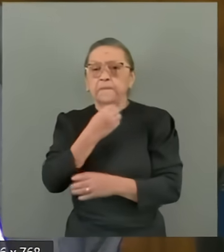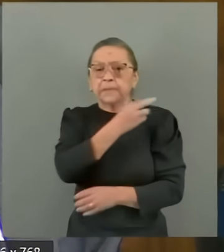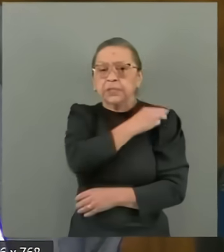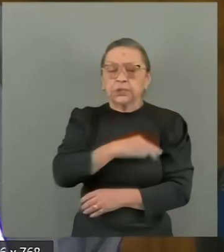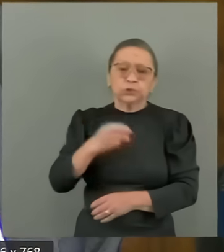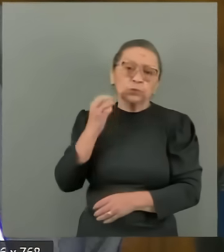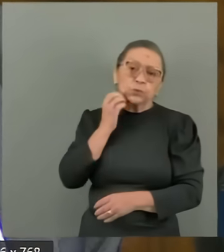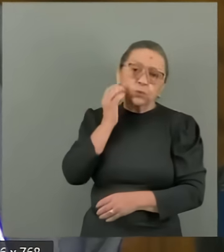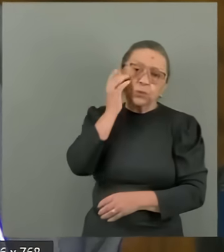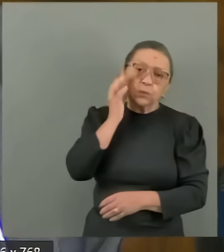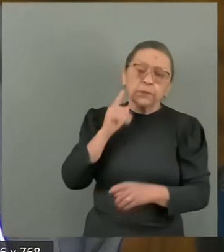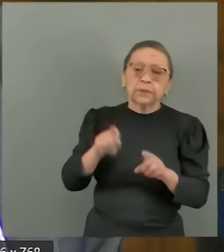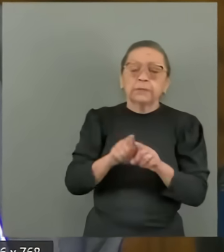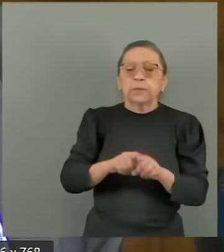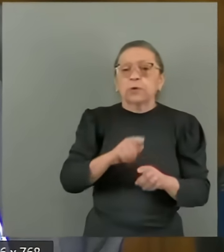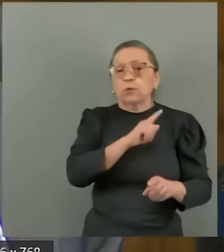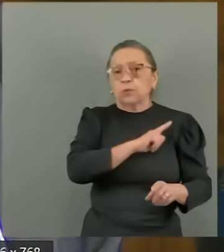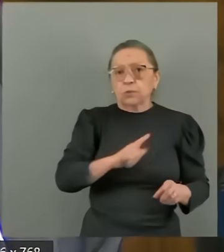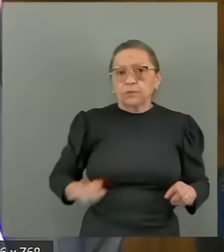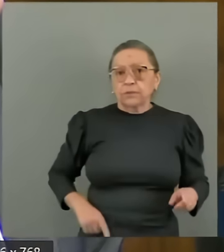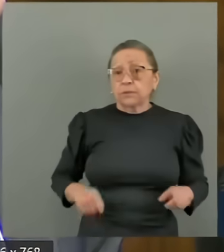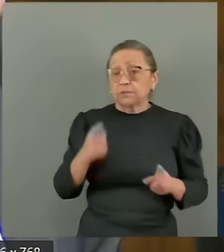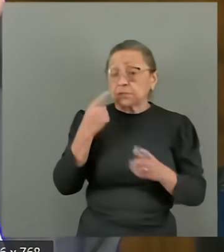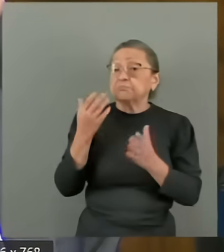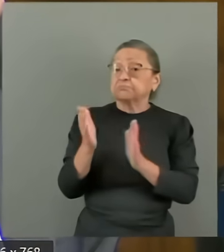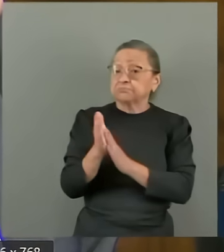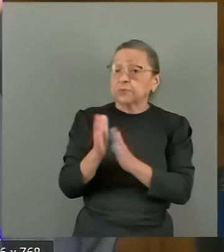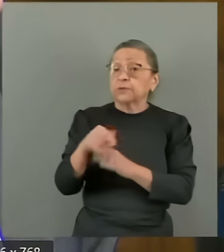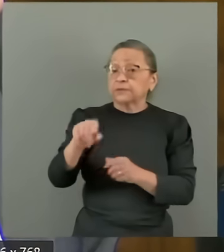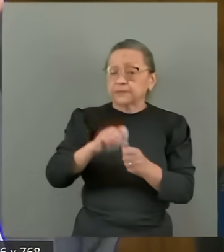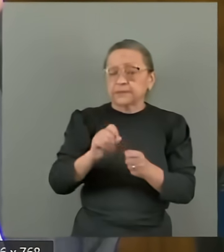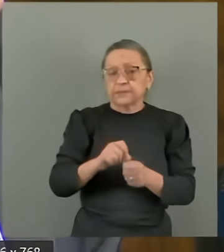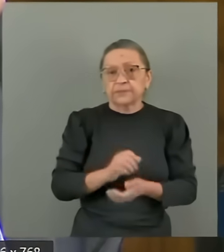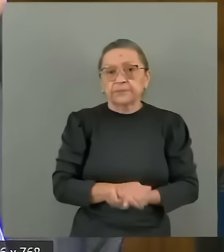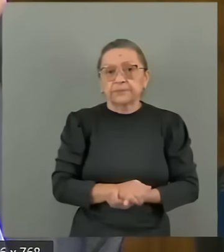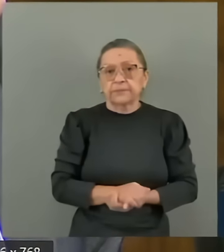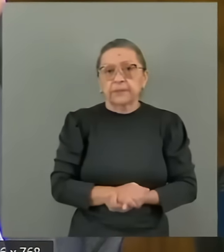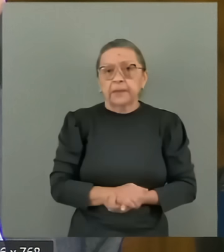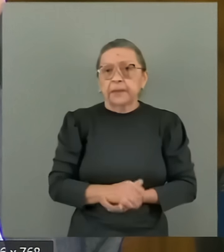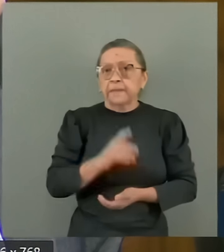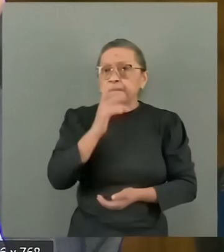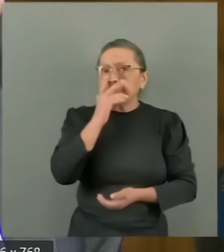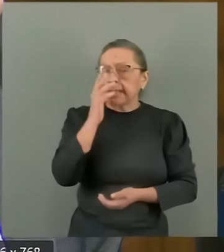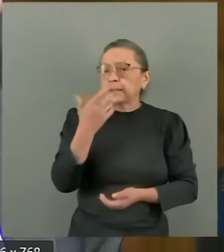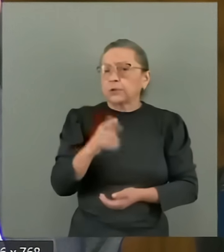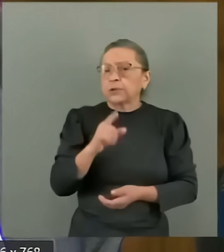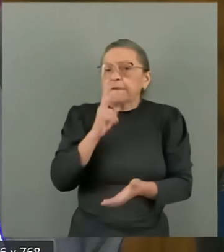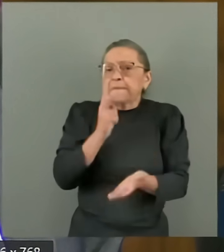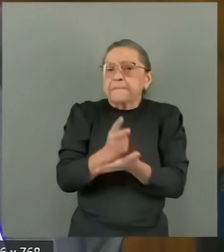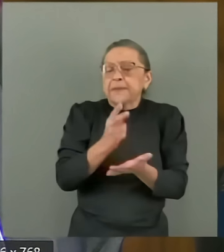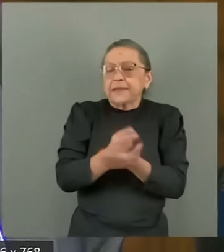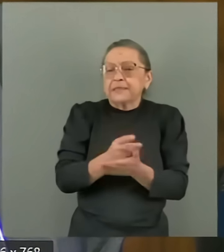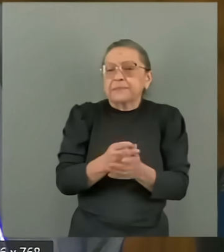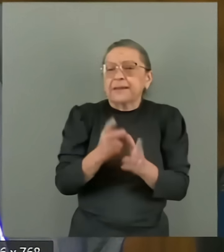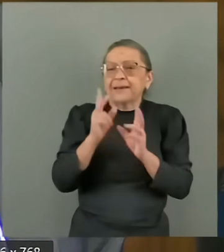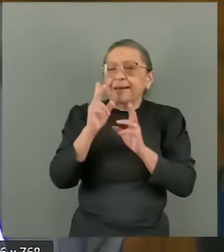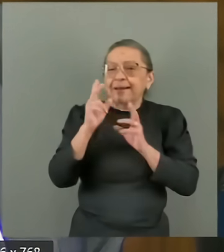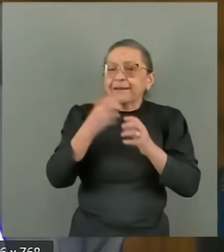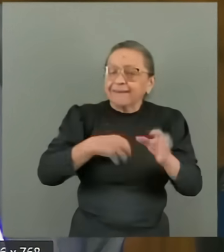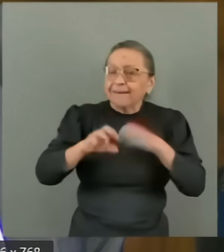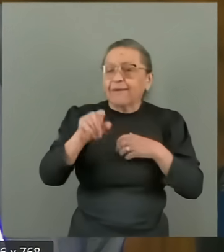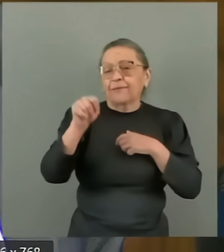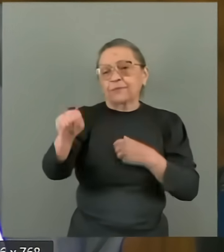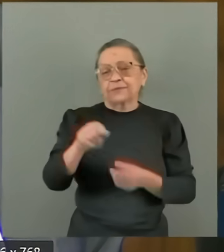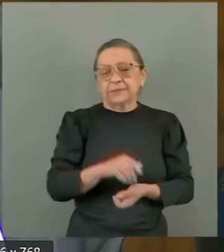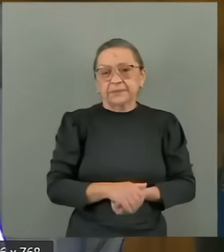o governo. Então, é louvável o que Vossa Excelência está fazendo. Parece que não houve a mesma reciprocidade com Vossa Excelência.